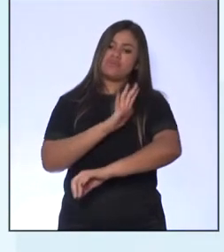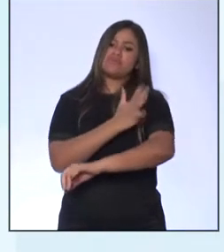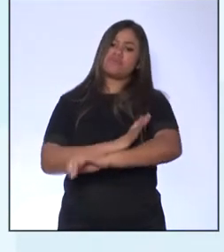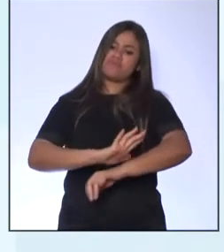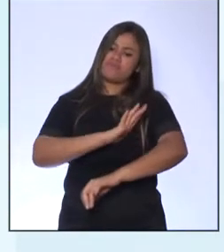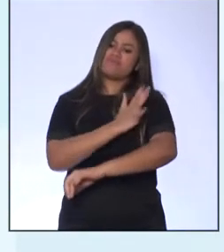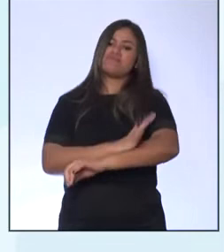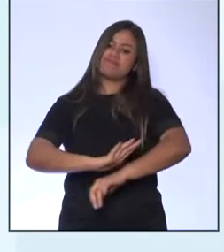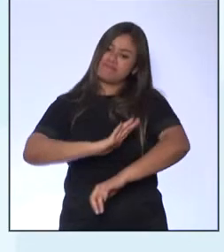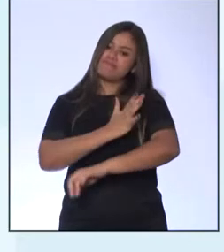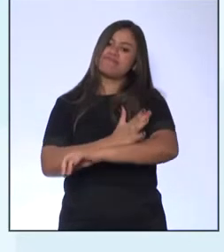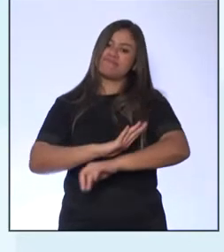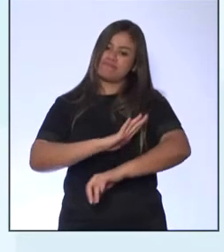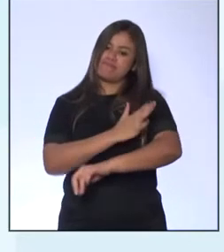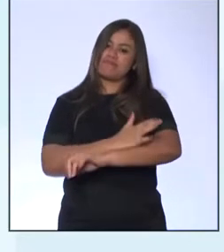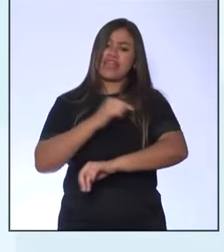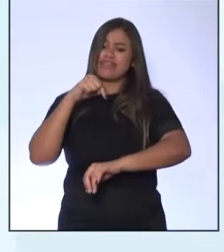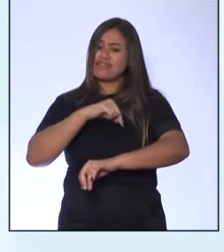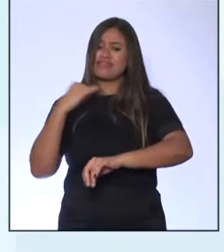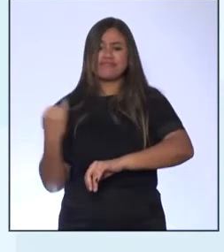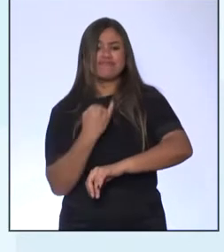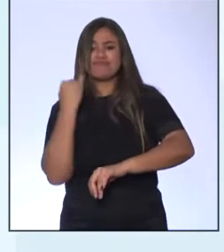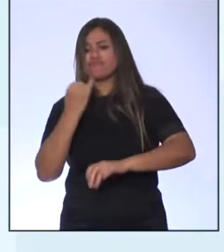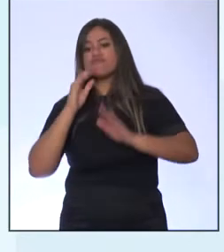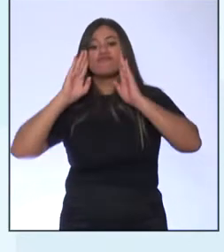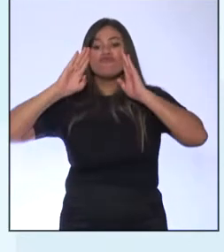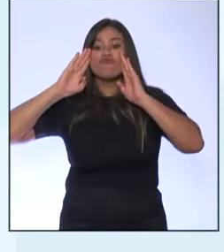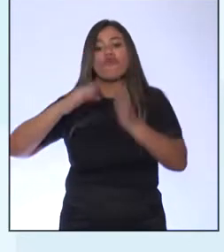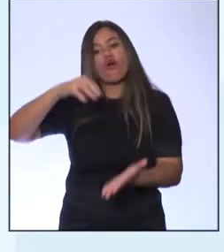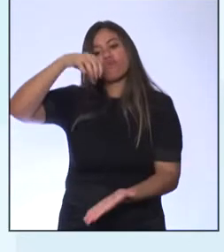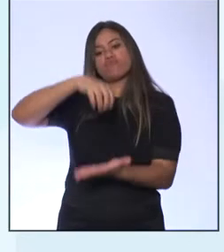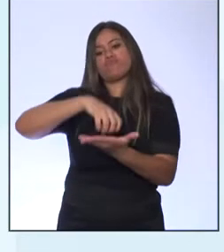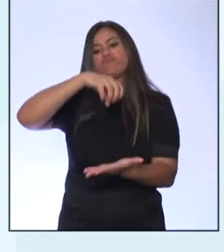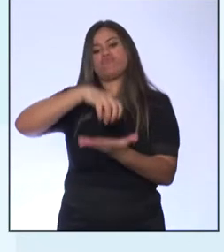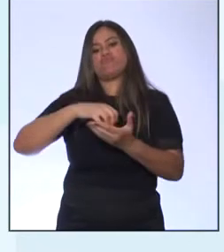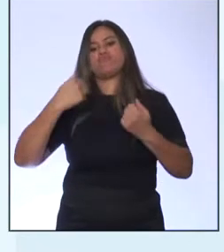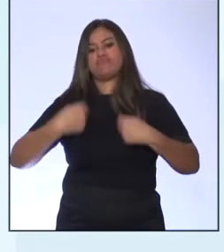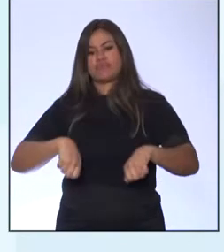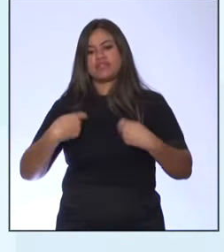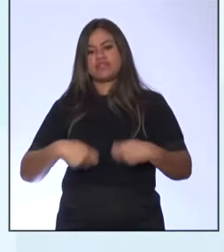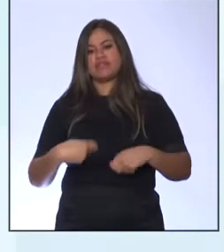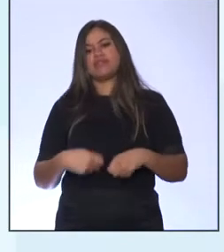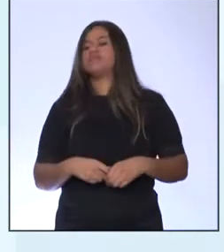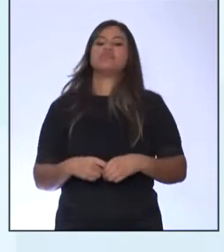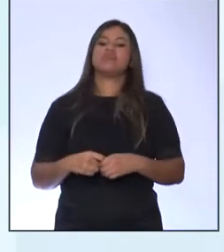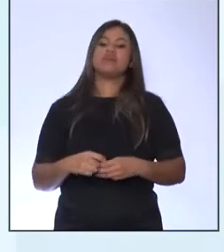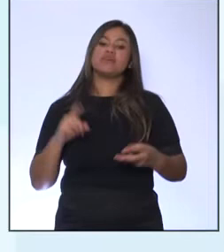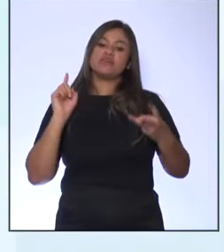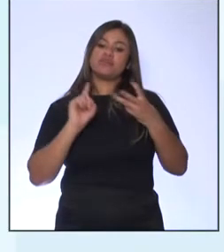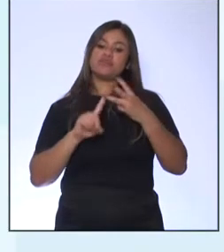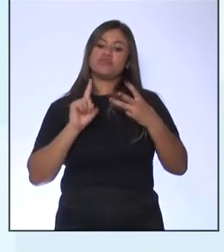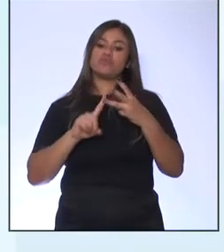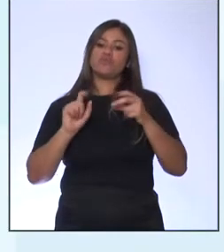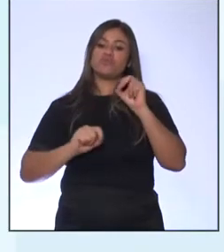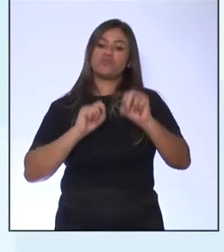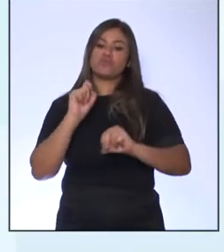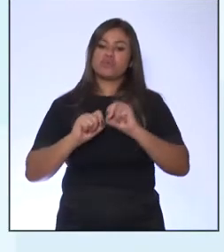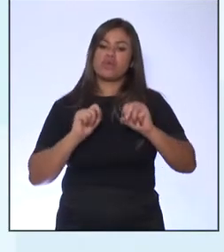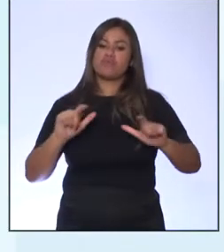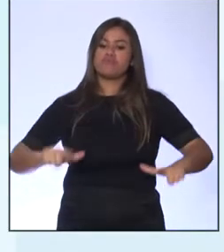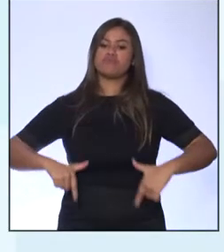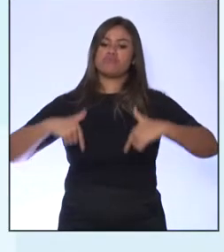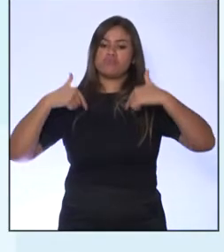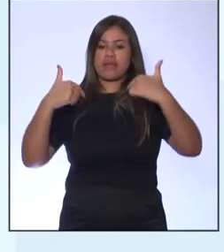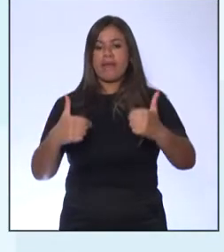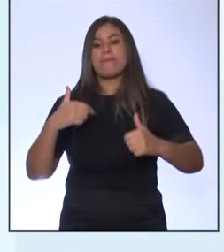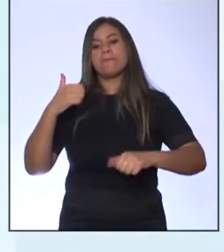da prática como elemento central do seu desenvolvimento. E, claro, a terceira dimensão, o engajamento